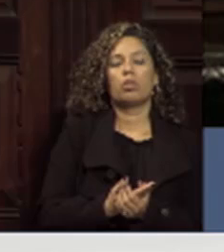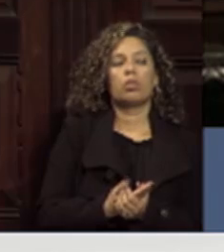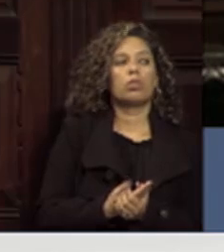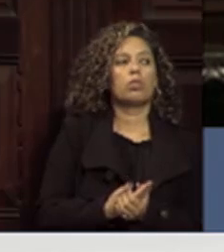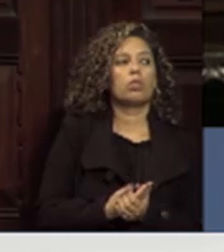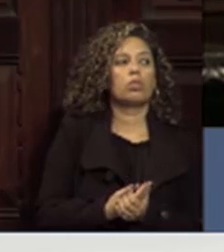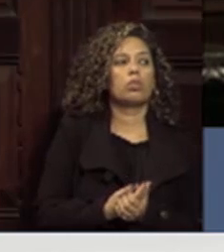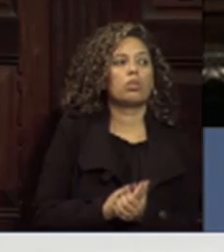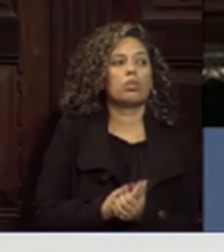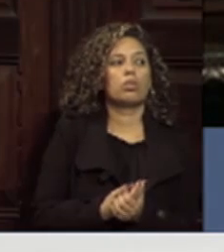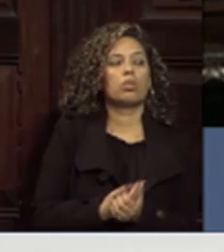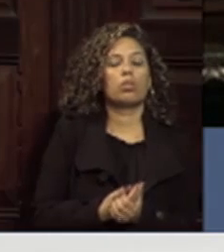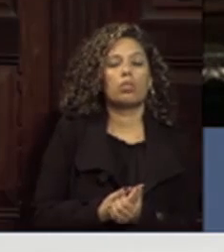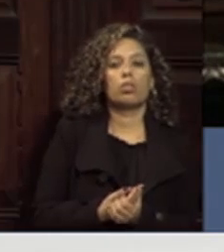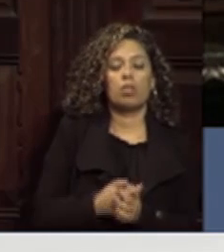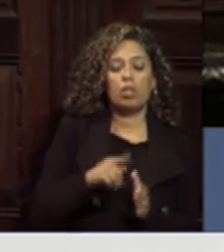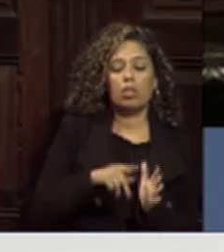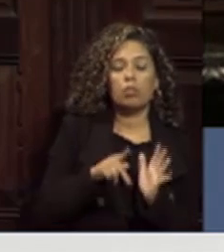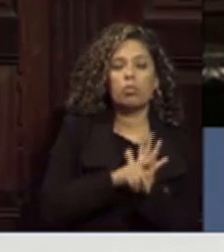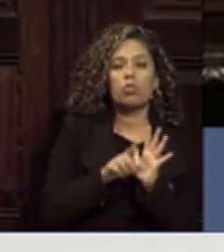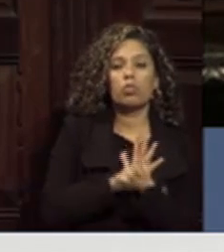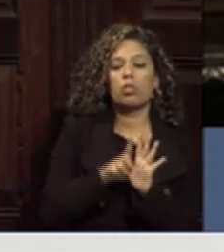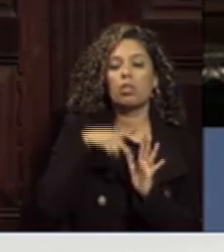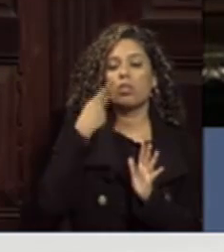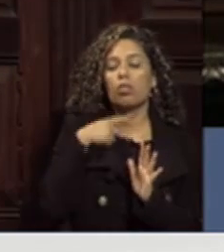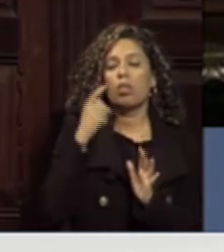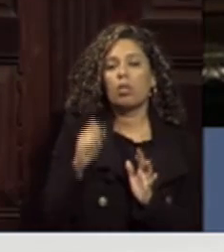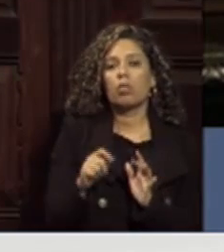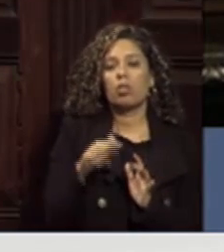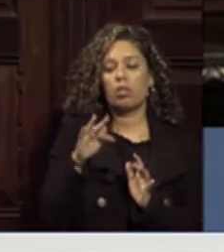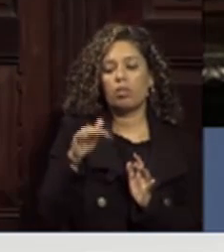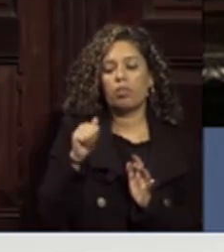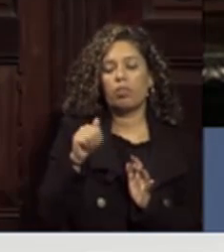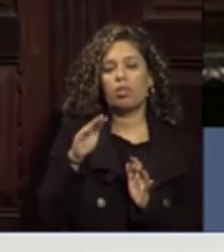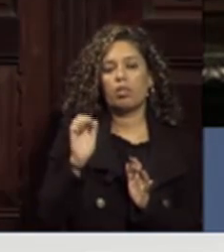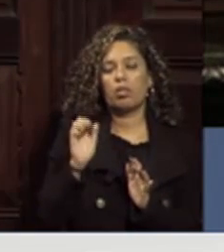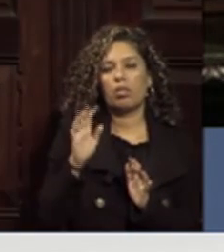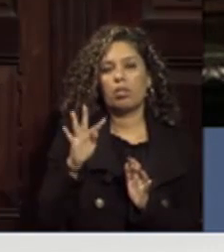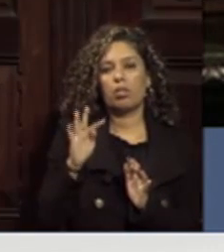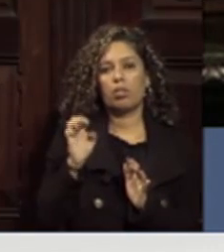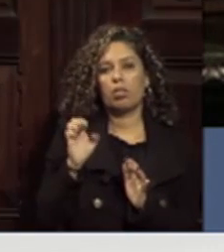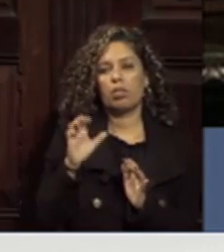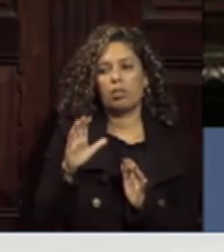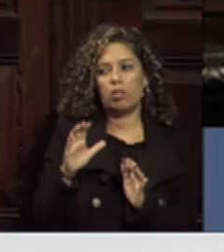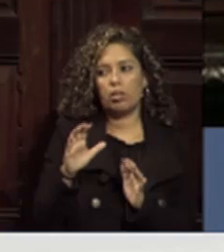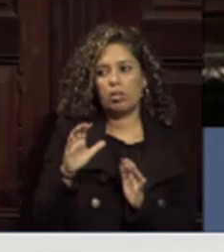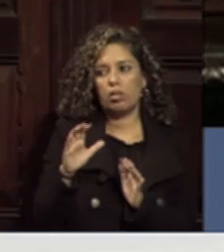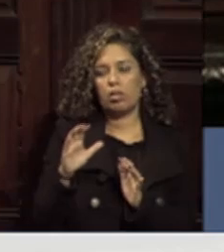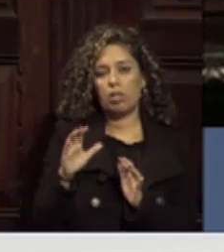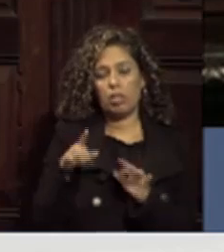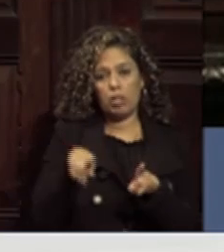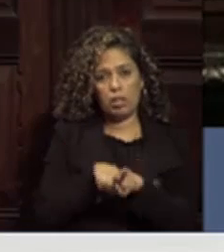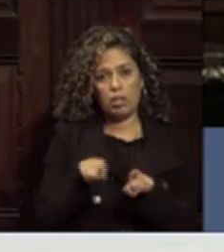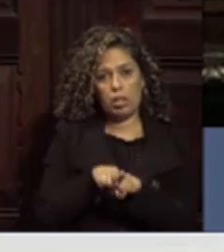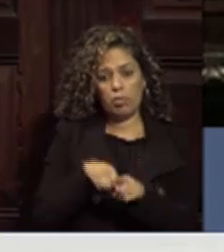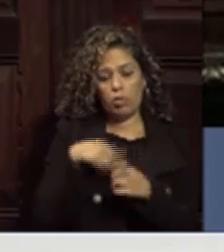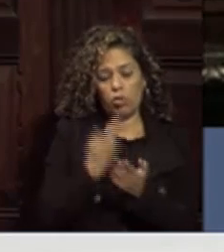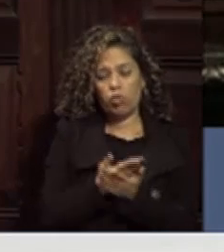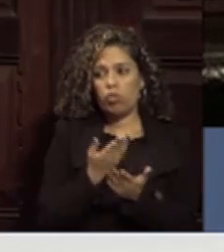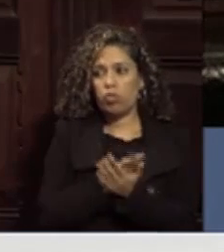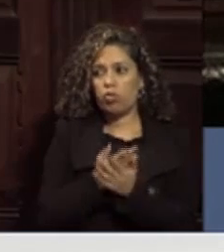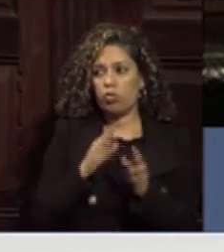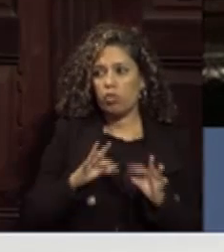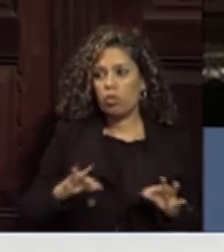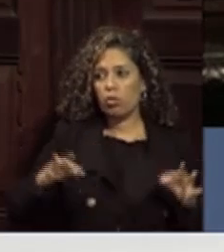meta 3, estabeleceu para a FAETEC, para a Secretaria de Estado de Educação e para todas as secretarias